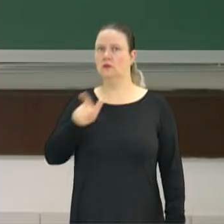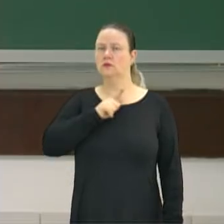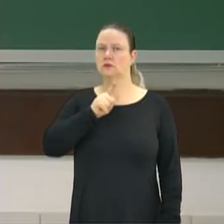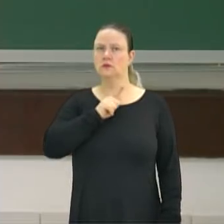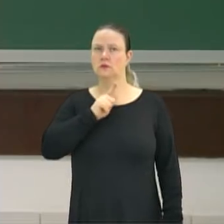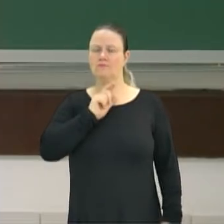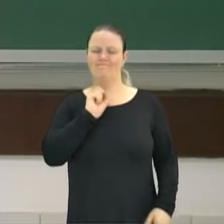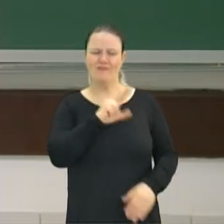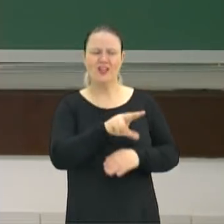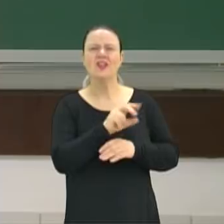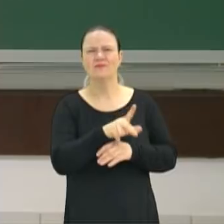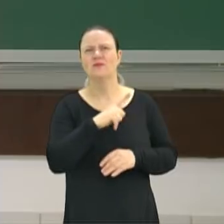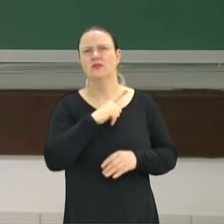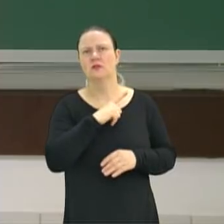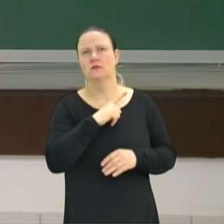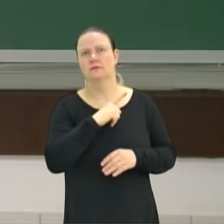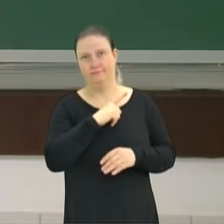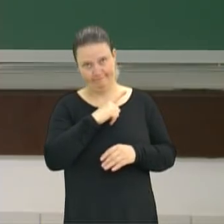pesticida.